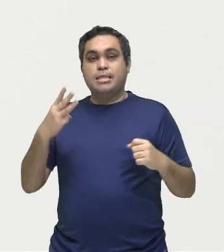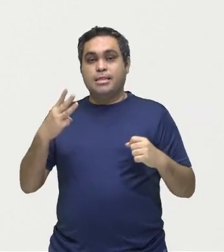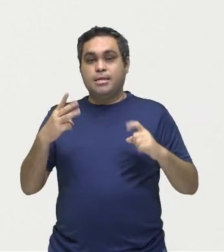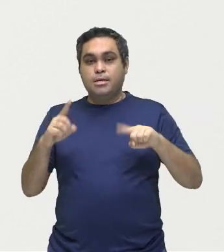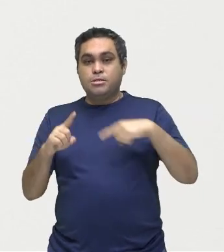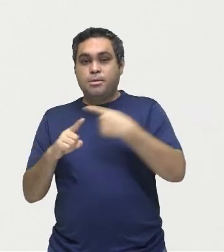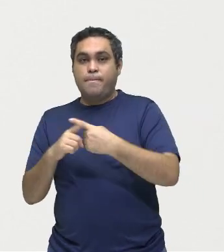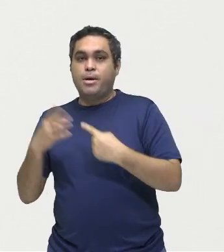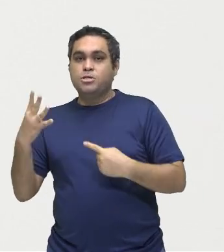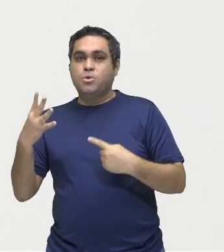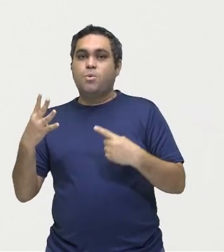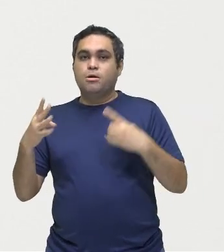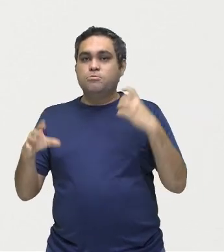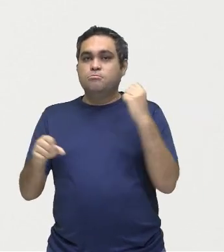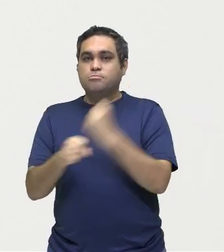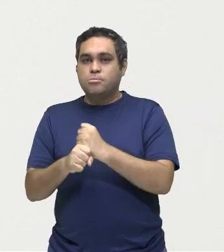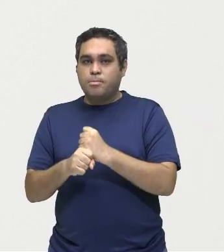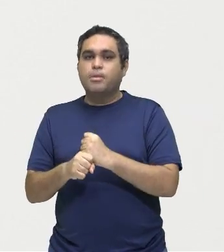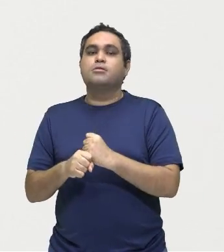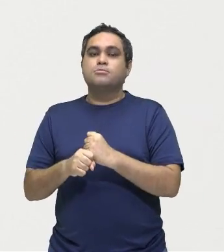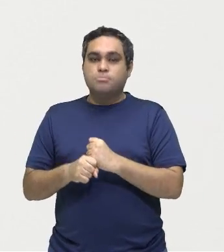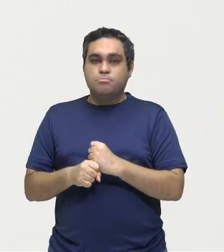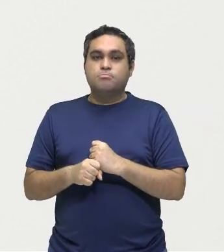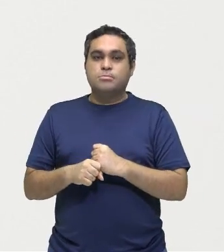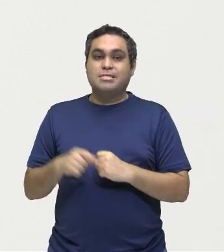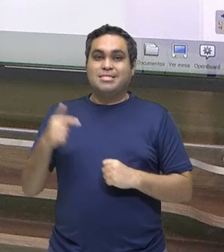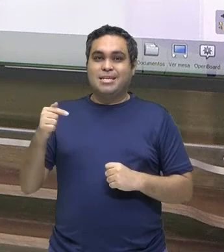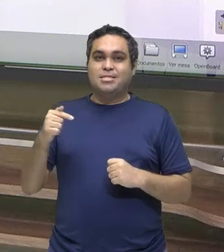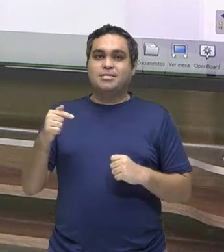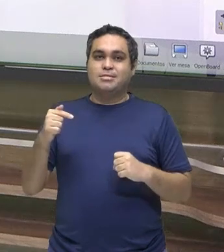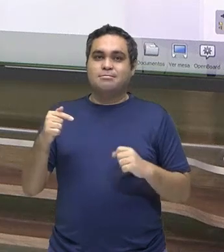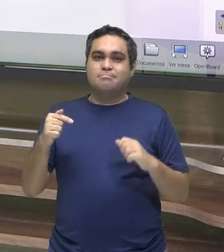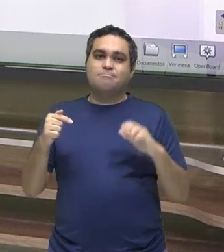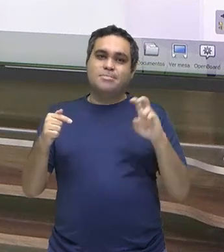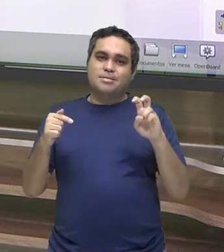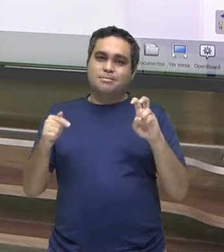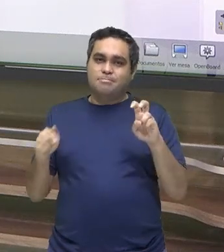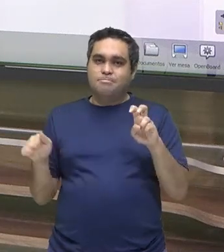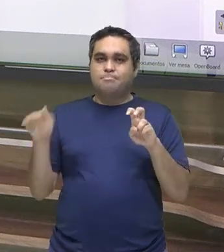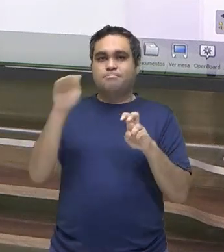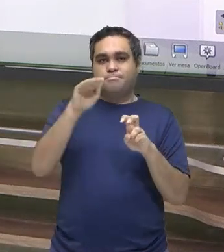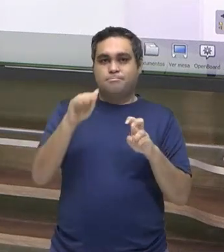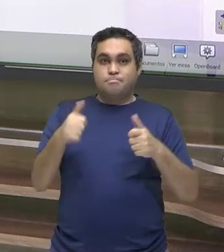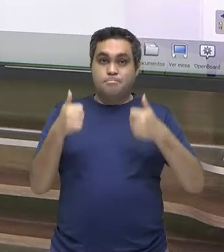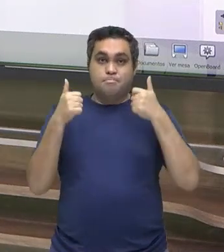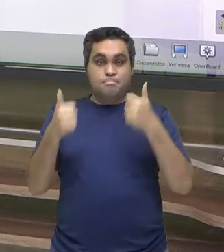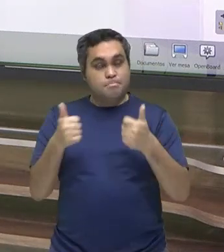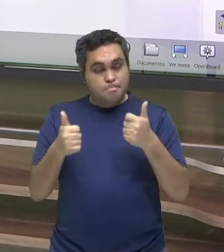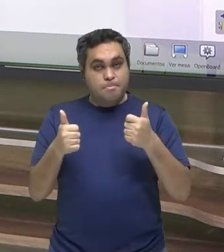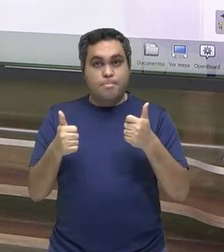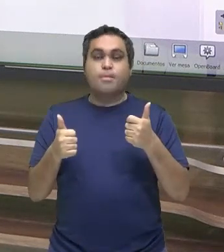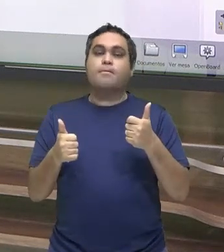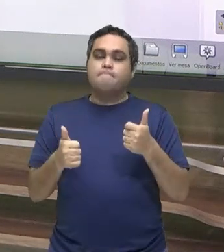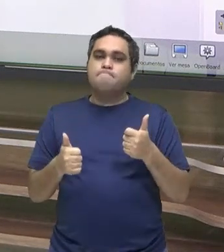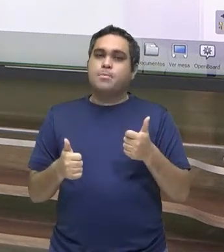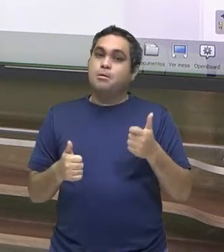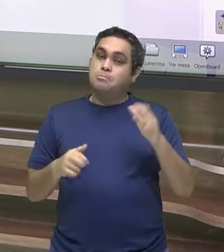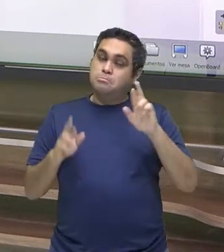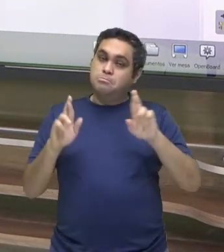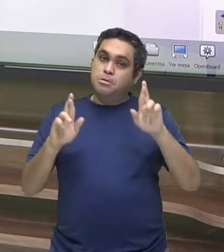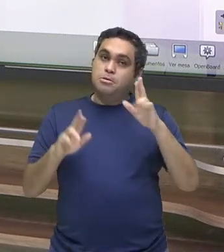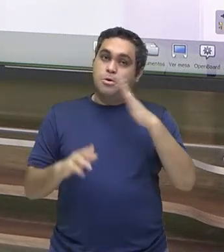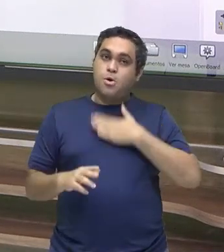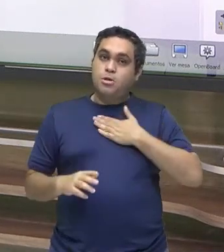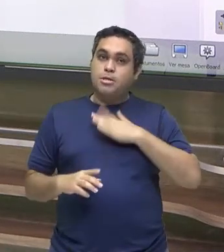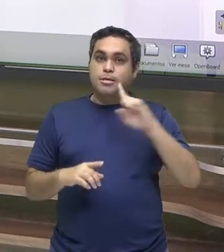de existência de um triângulo. Beleza, meus queridos alunos? Espero que tenham gostado do Praticando de hoje e